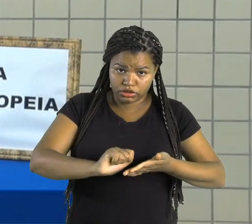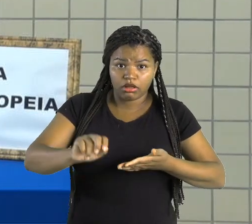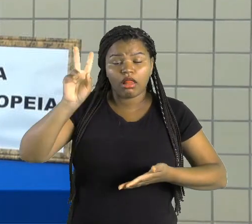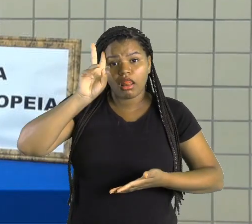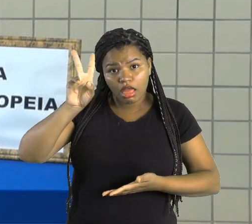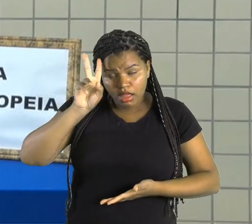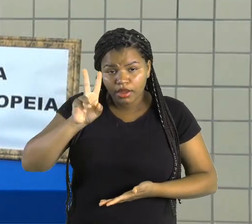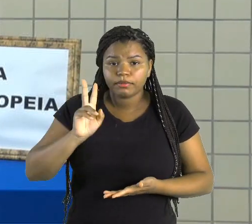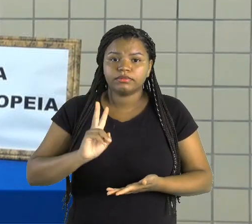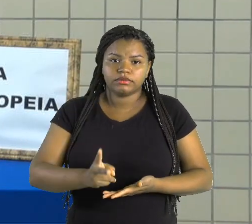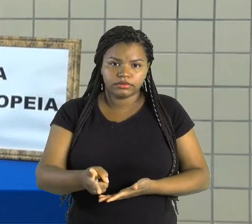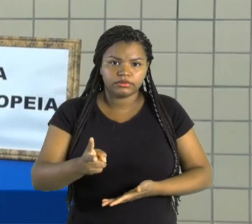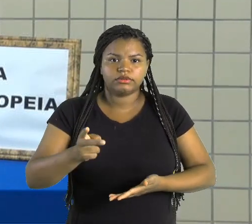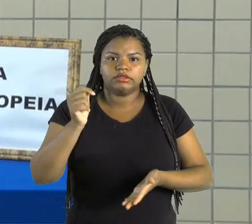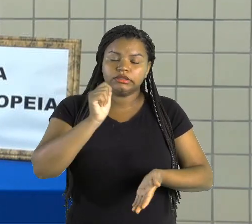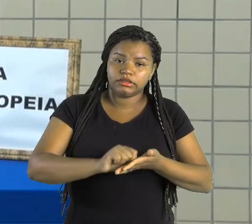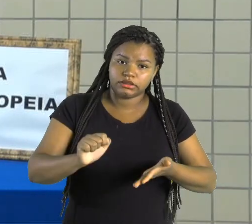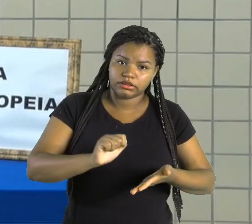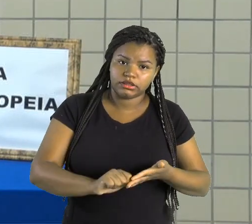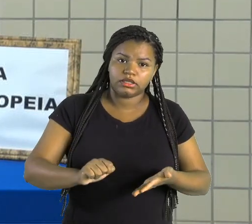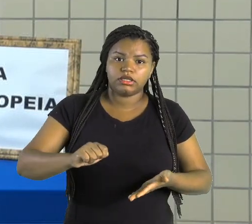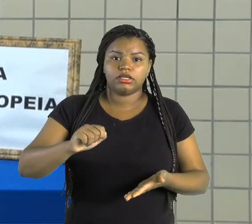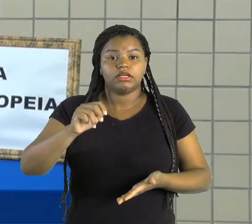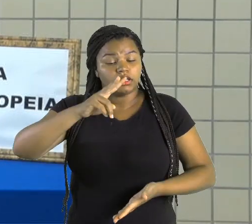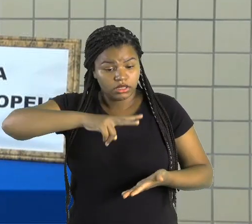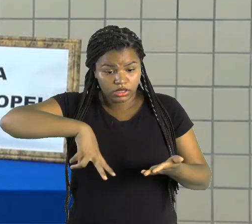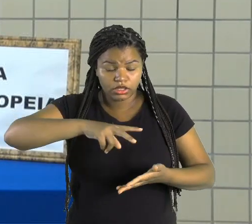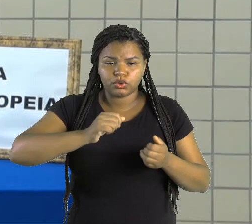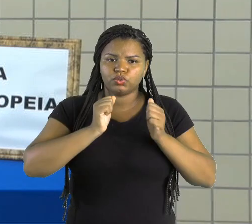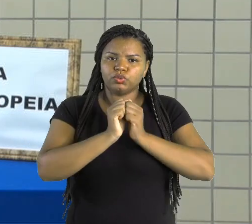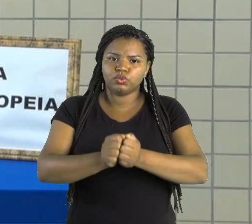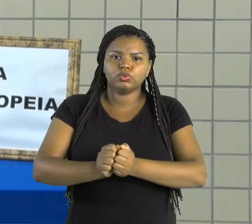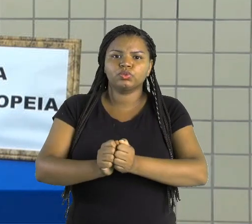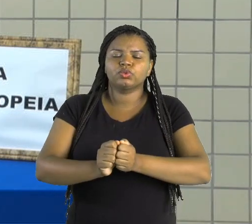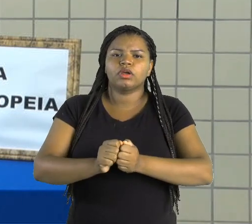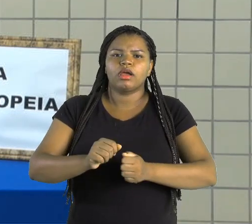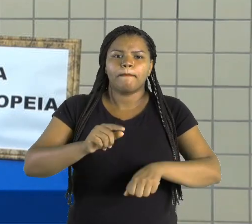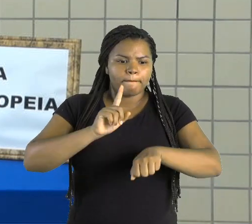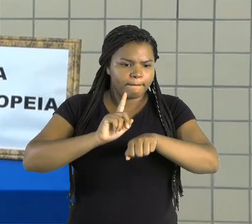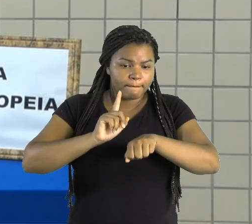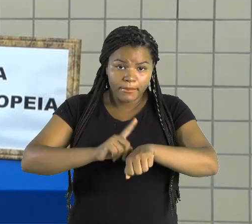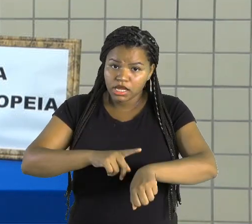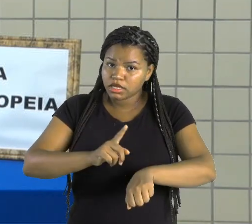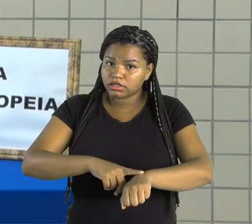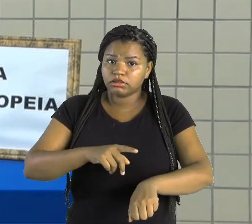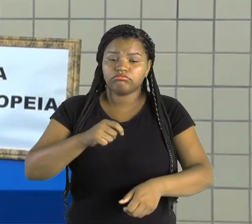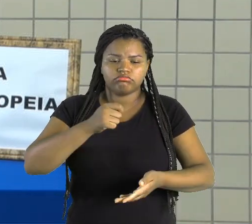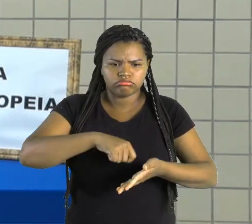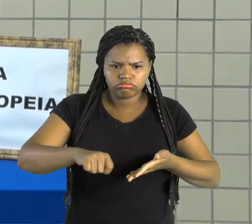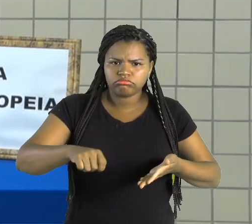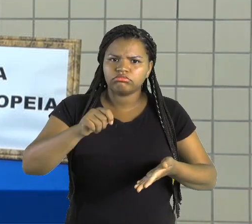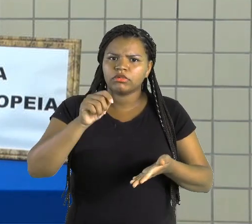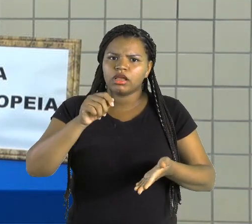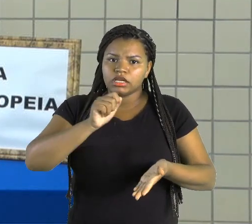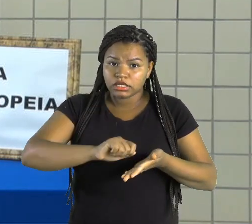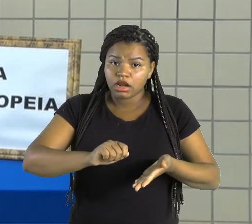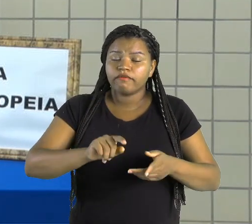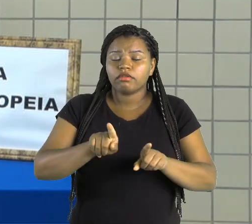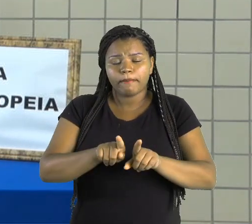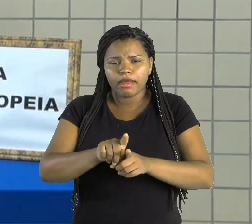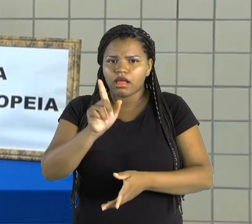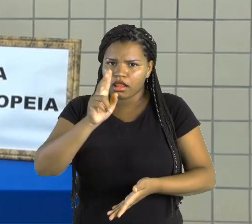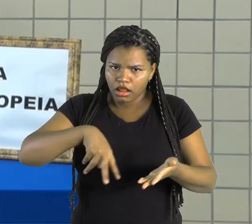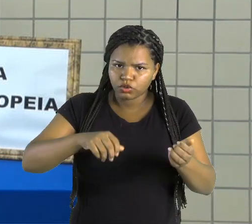sempre, escrever e ler junto. Ao mesmo tempo que você escreva, leia. Você vai fazer a leitura